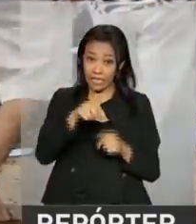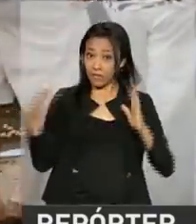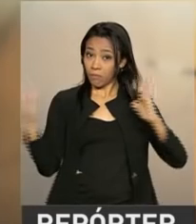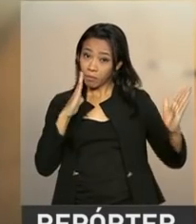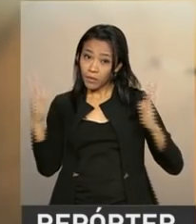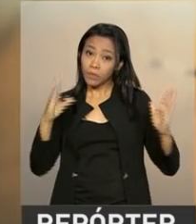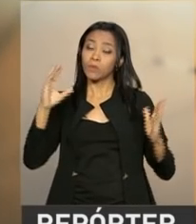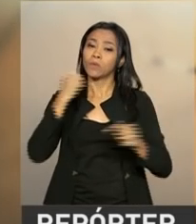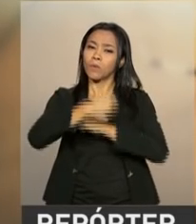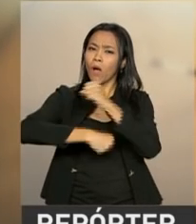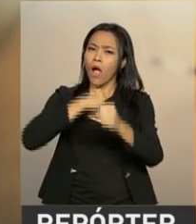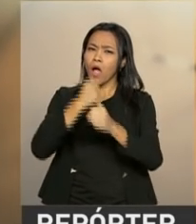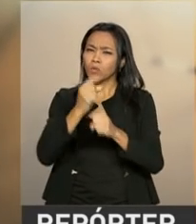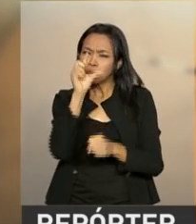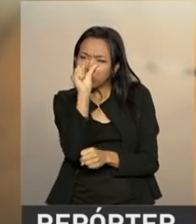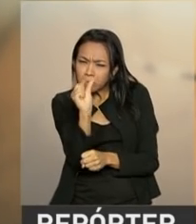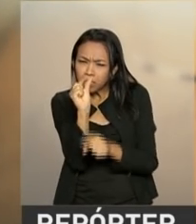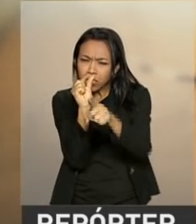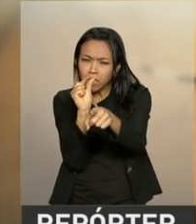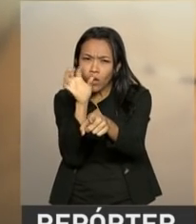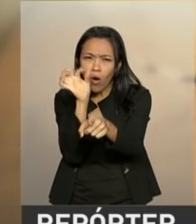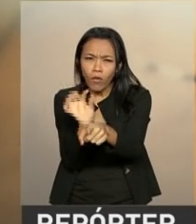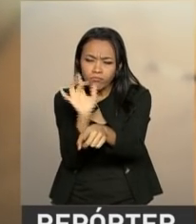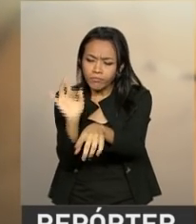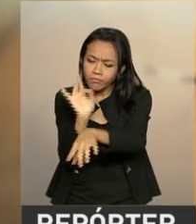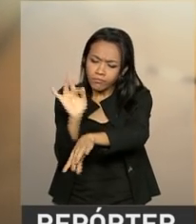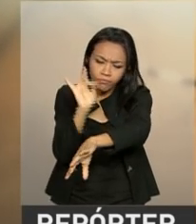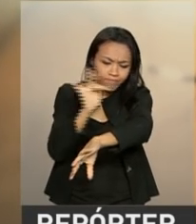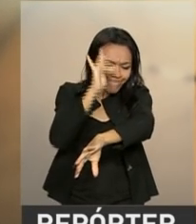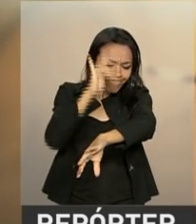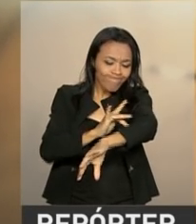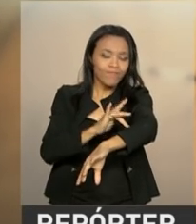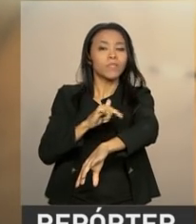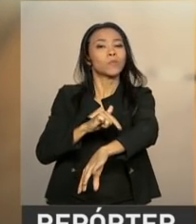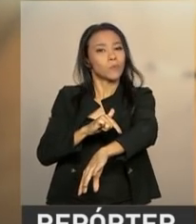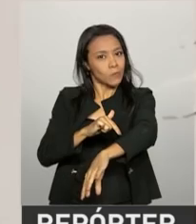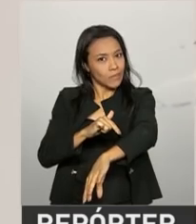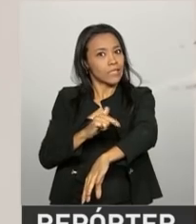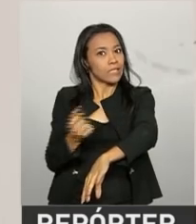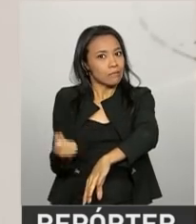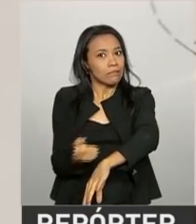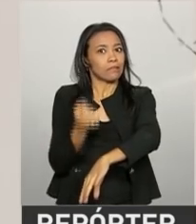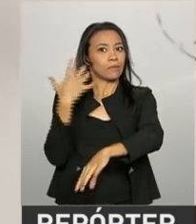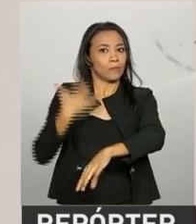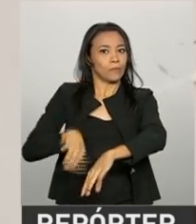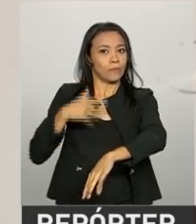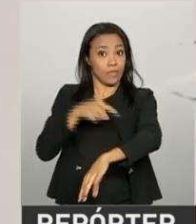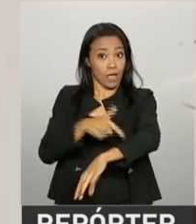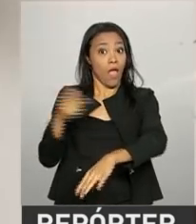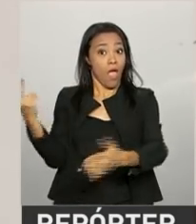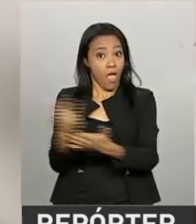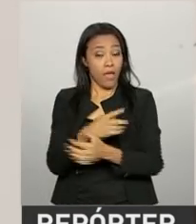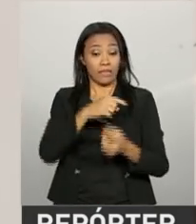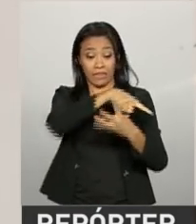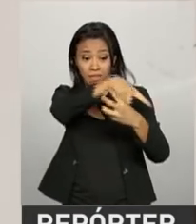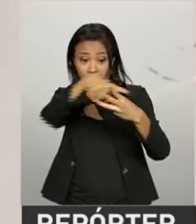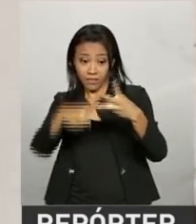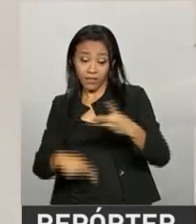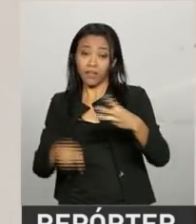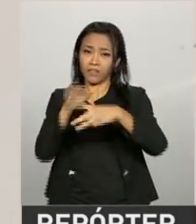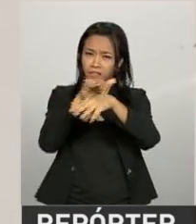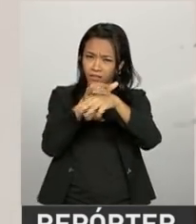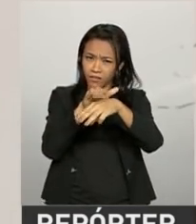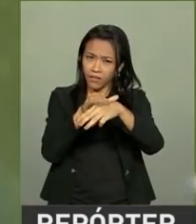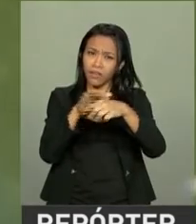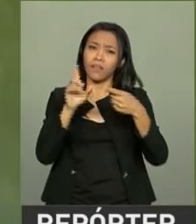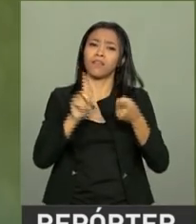do ano um pequeno mosquito no tamanho mais grande vilão do homem costuma aparecer responsável pela dengue febre chicungunha e